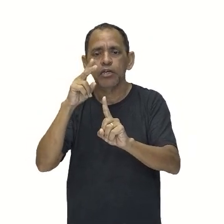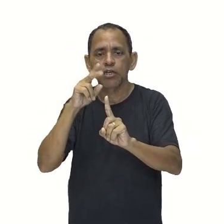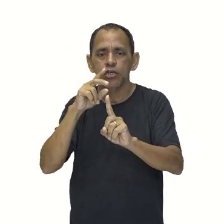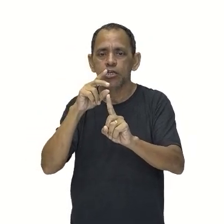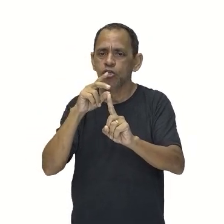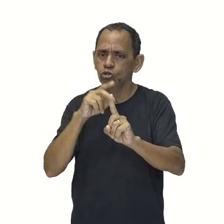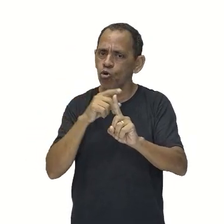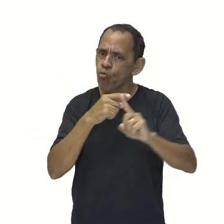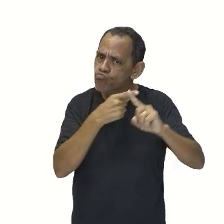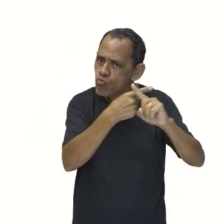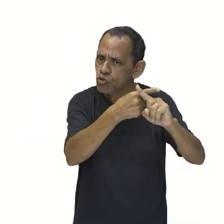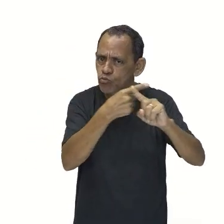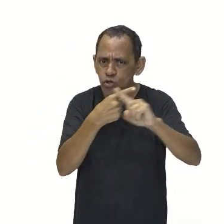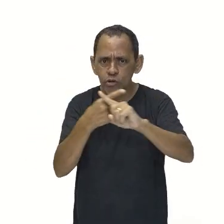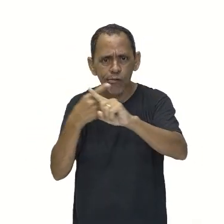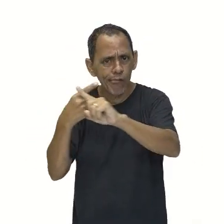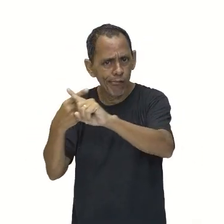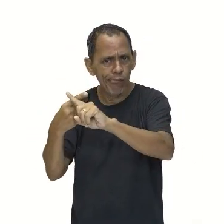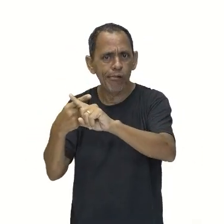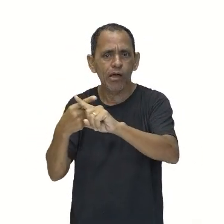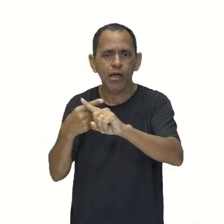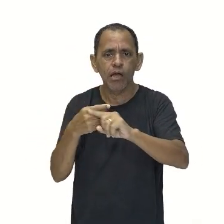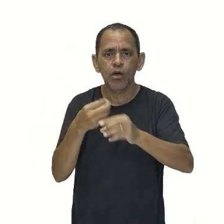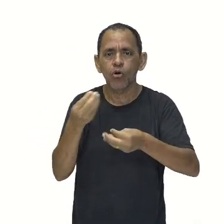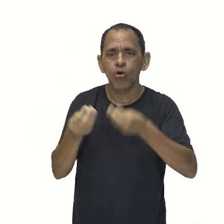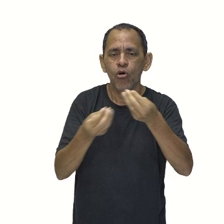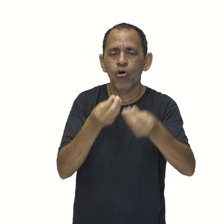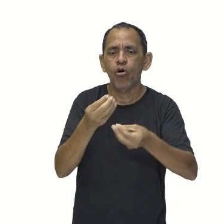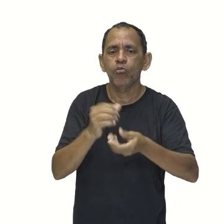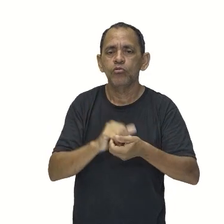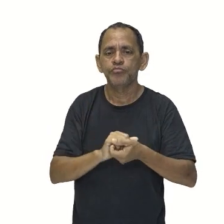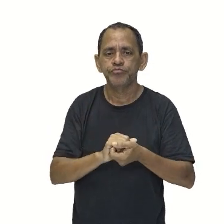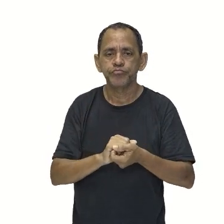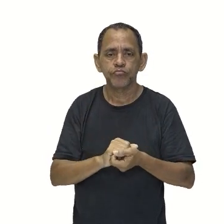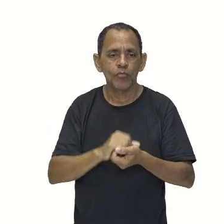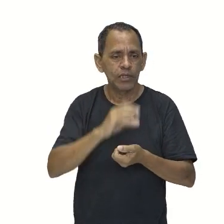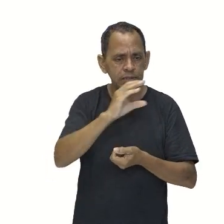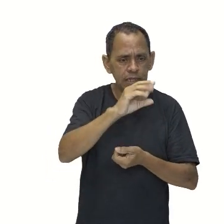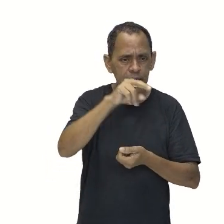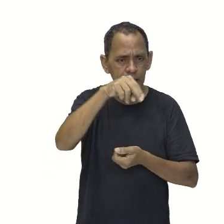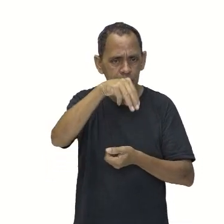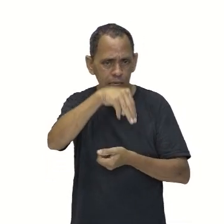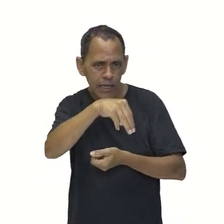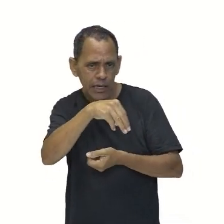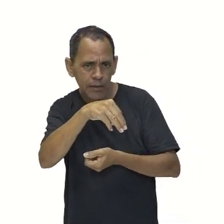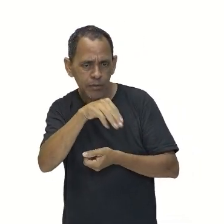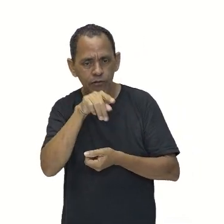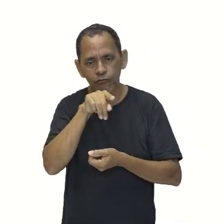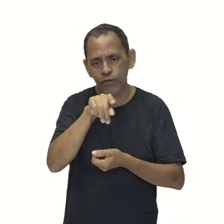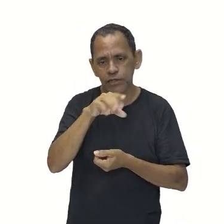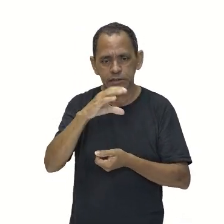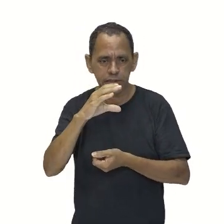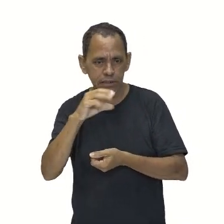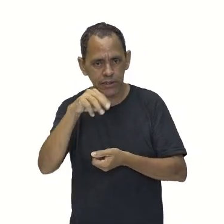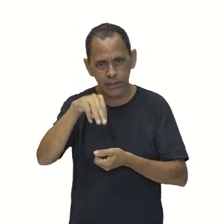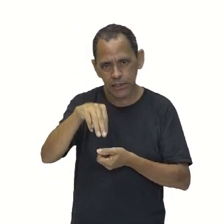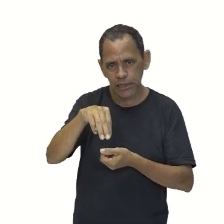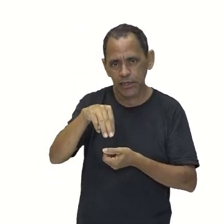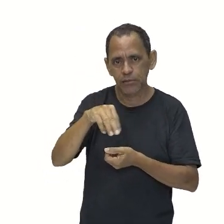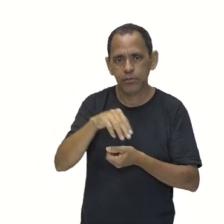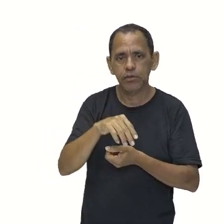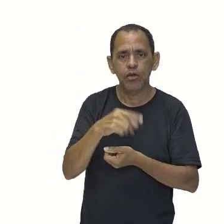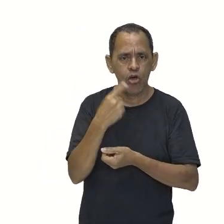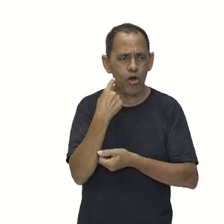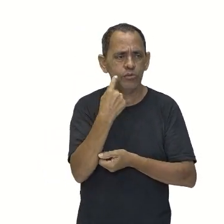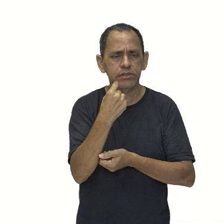tem centímetros, olha. Esse outro também está em centímetros. Então, centímetros, isso é uma observação,